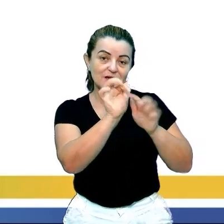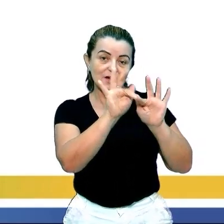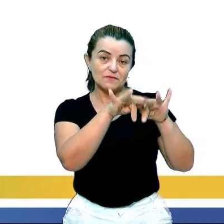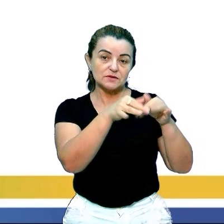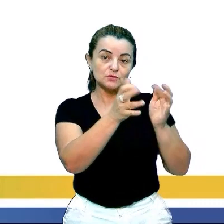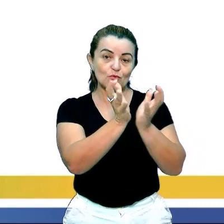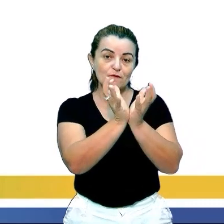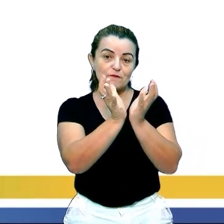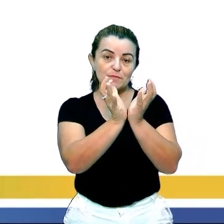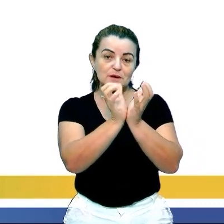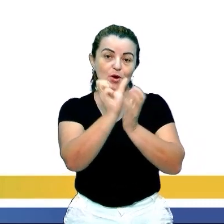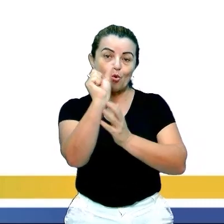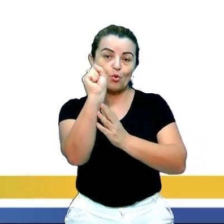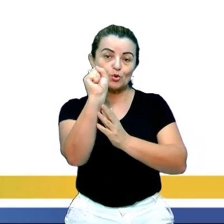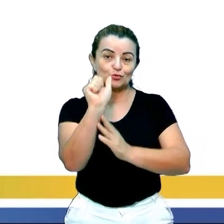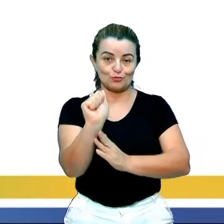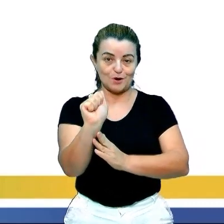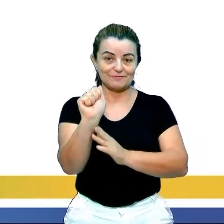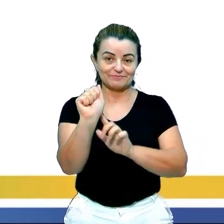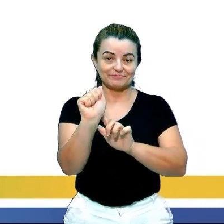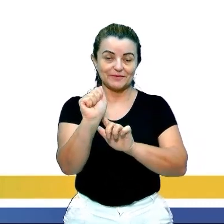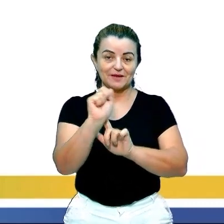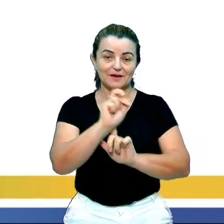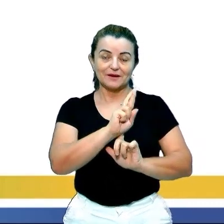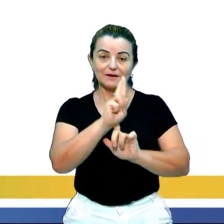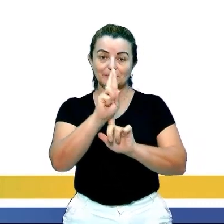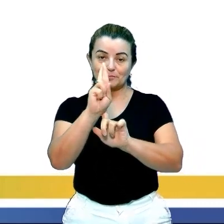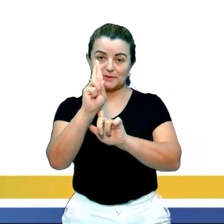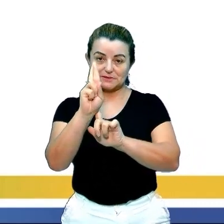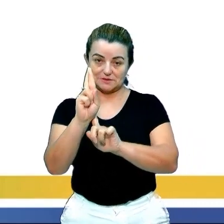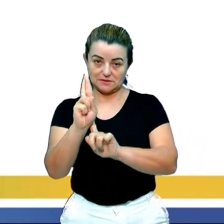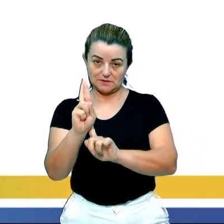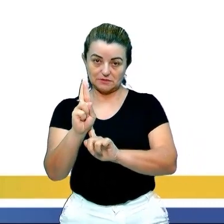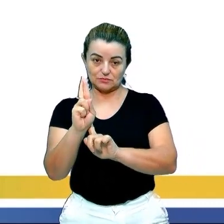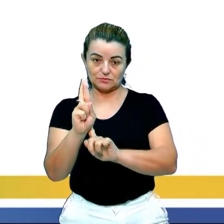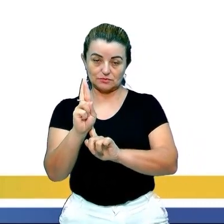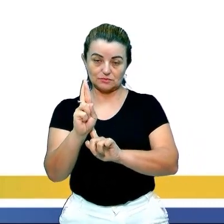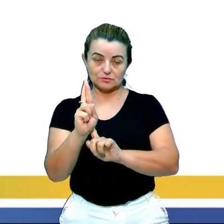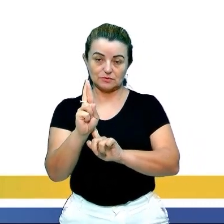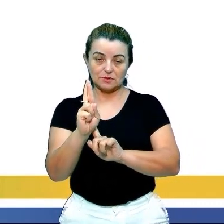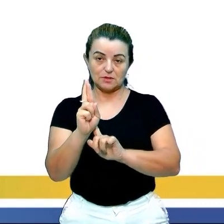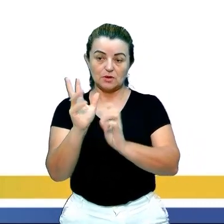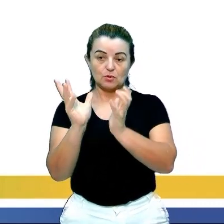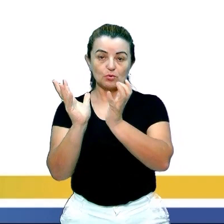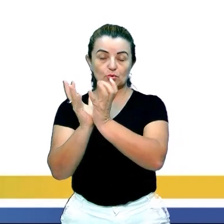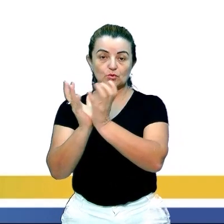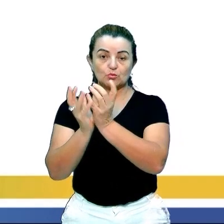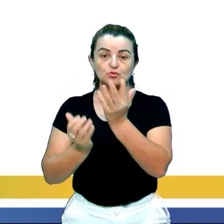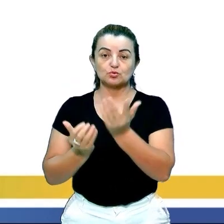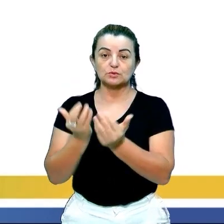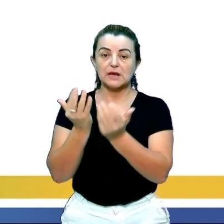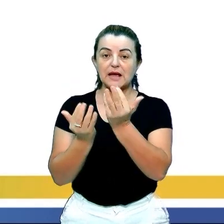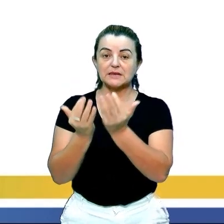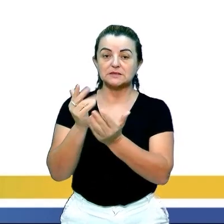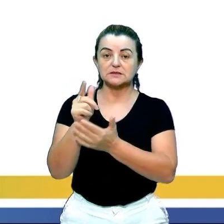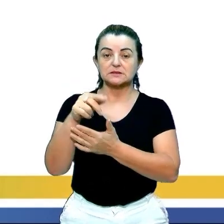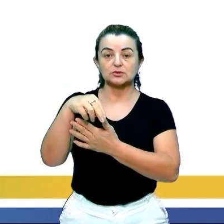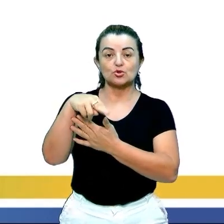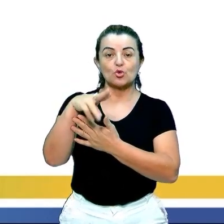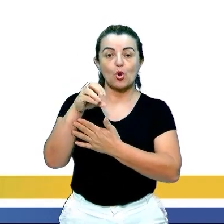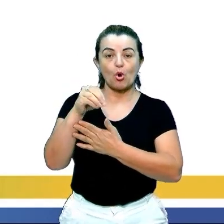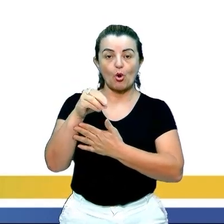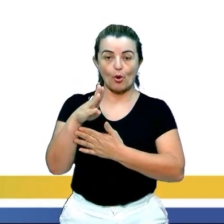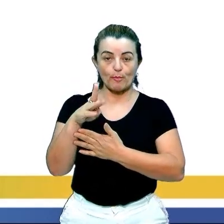família 8A, que são representados pelos grupos dos gases nobres, que eu vou falar já já para